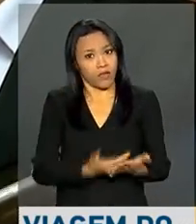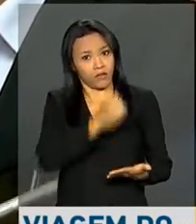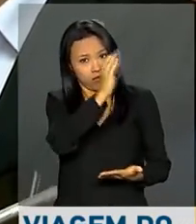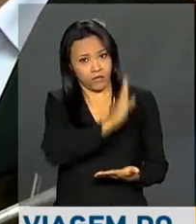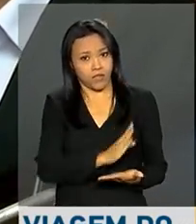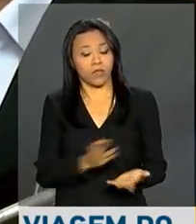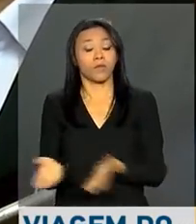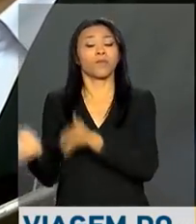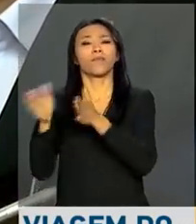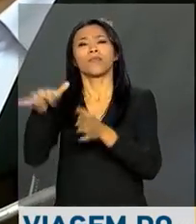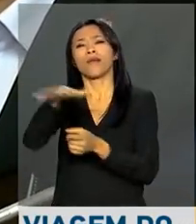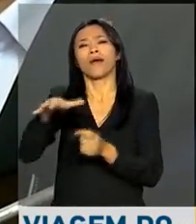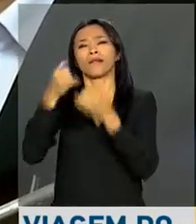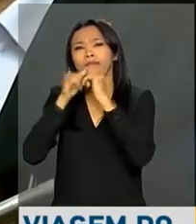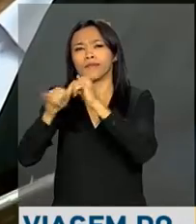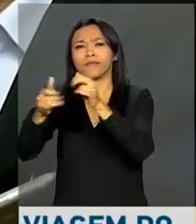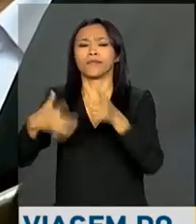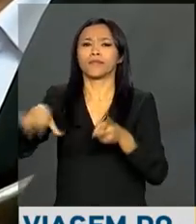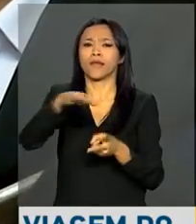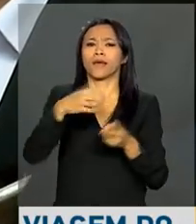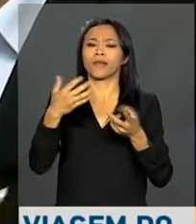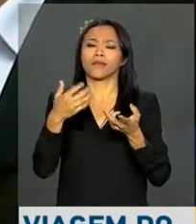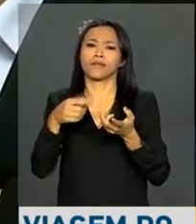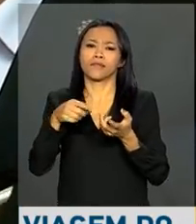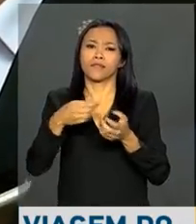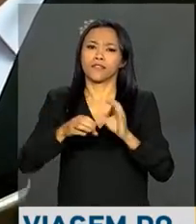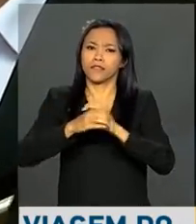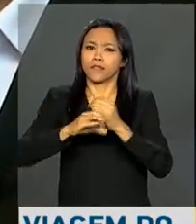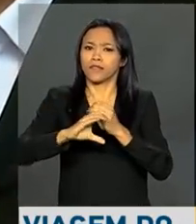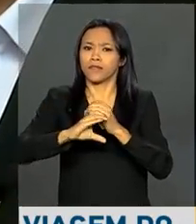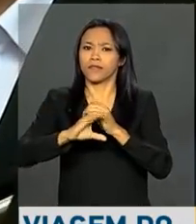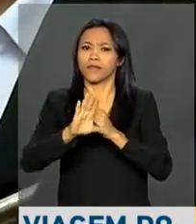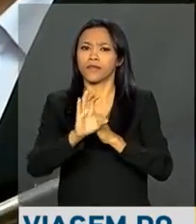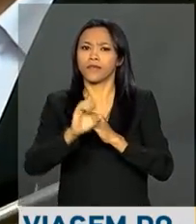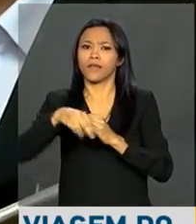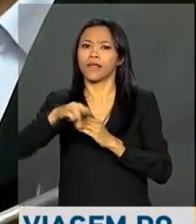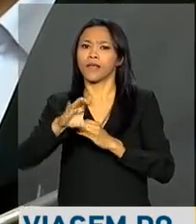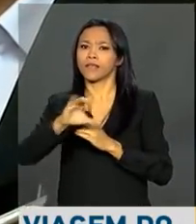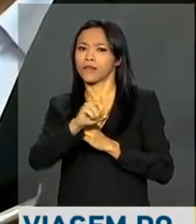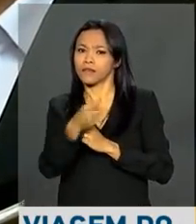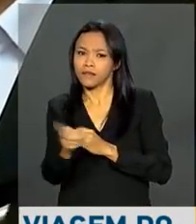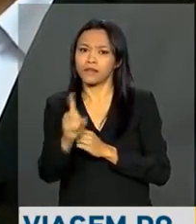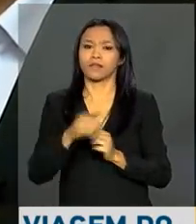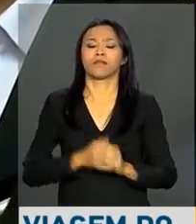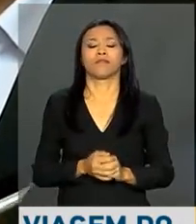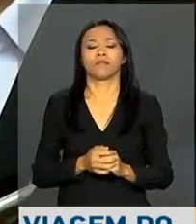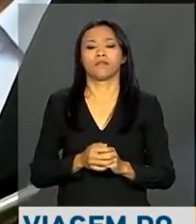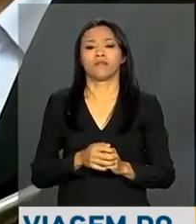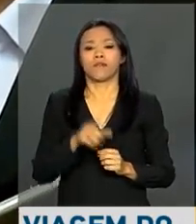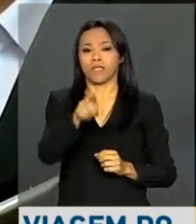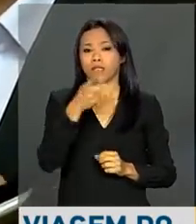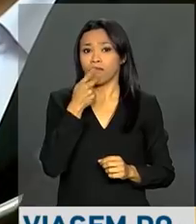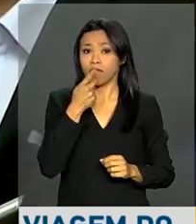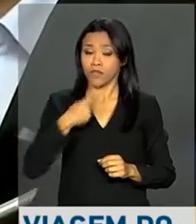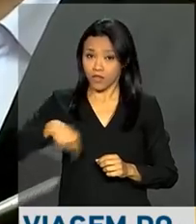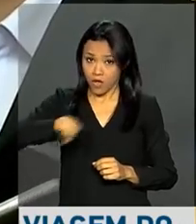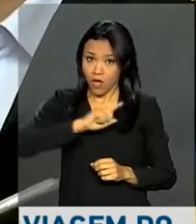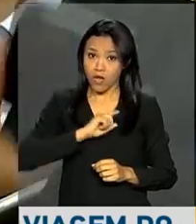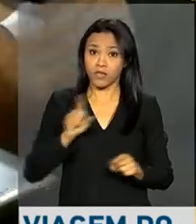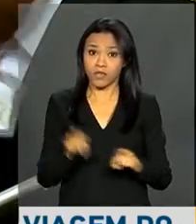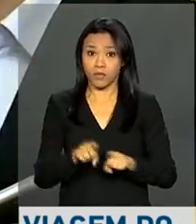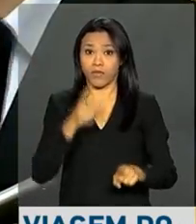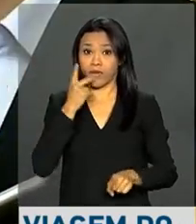de energia, no setor de elétrico, no setor de mineração. Alguém demonstrou algum interesse pela Eletrobras, da compra da empresa? Bom, nós salientamos a